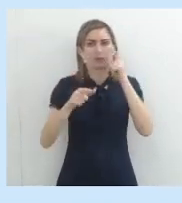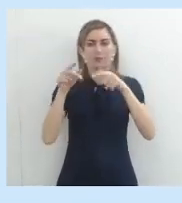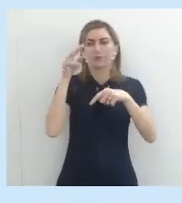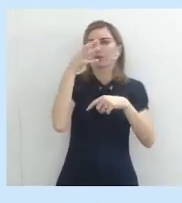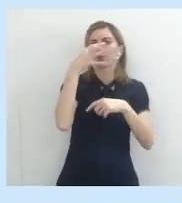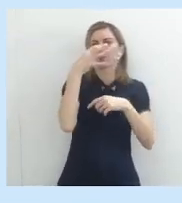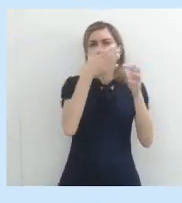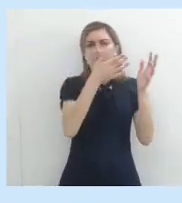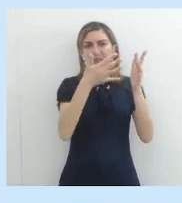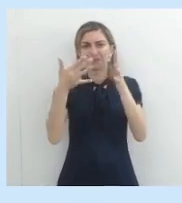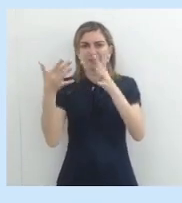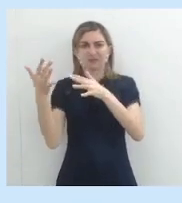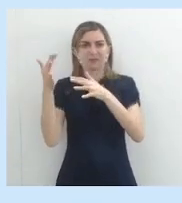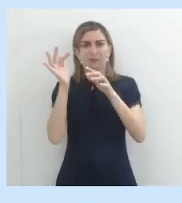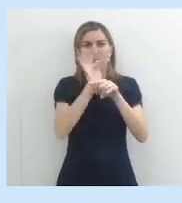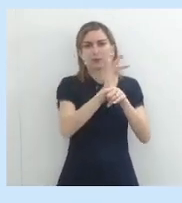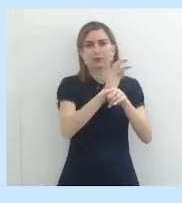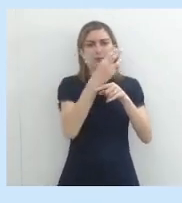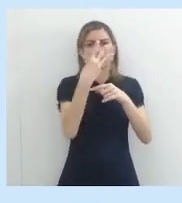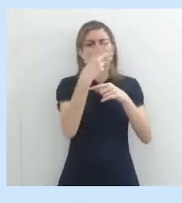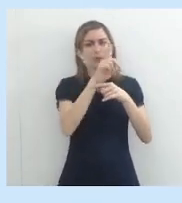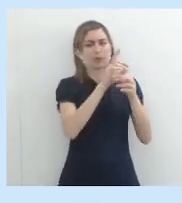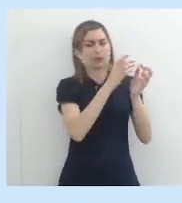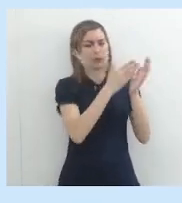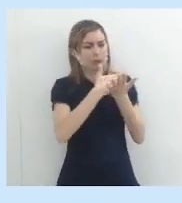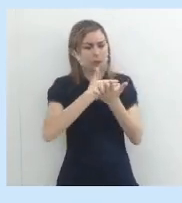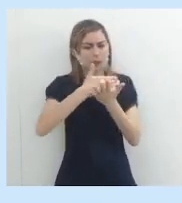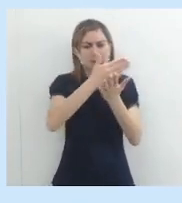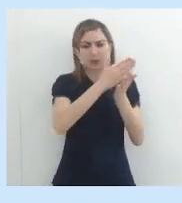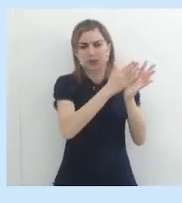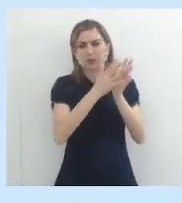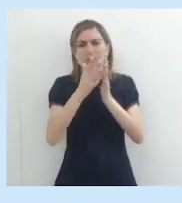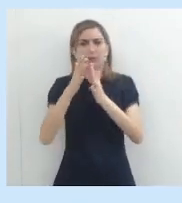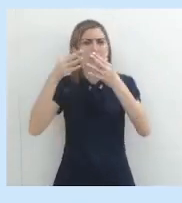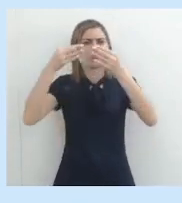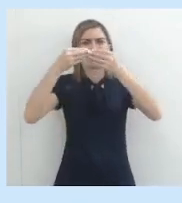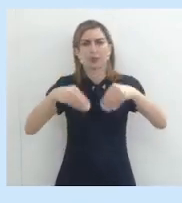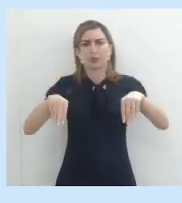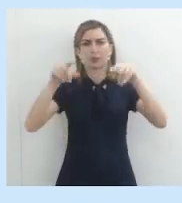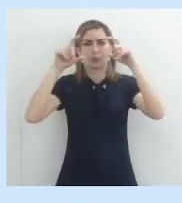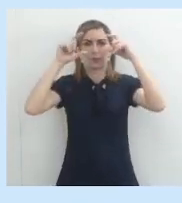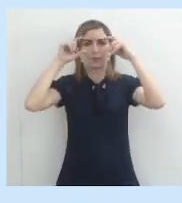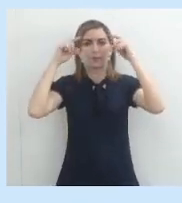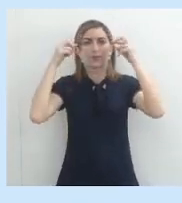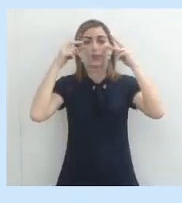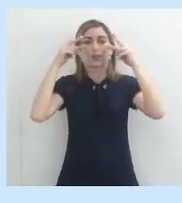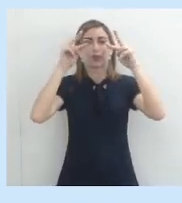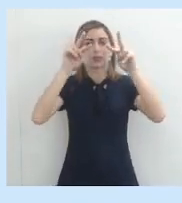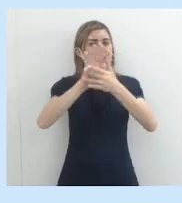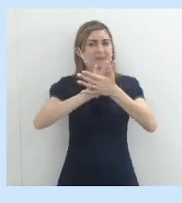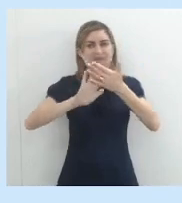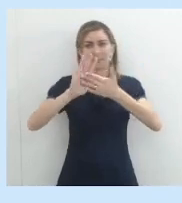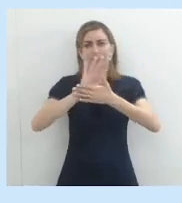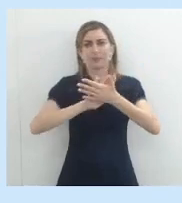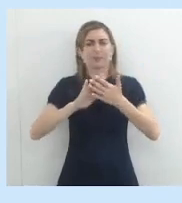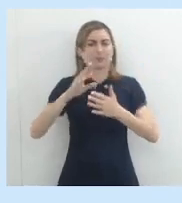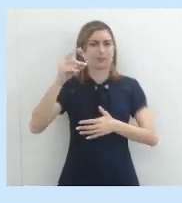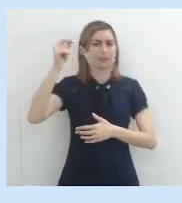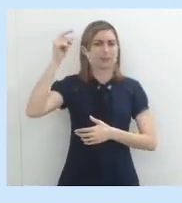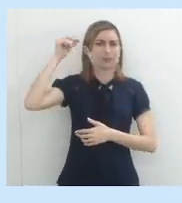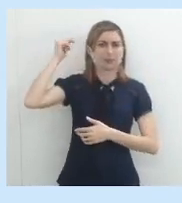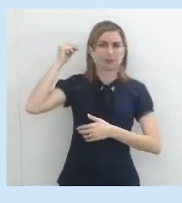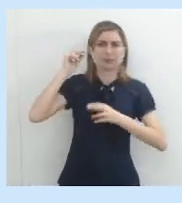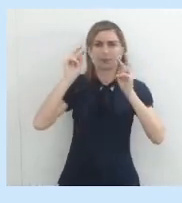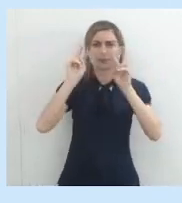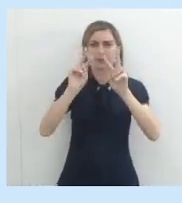filme 3D, né, do início ao fim, sem prejudicar a nossa visão. E outro fator importante também, que quando a gente assistia antigamente, a